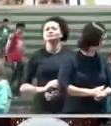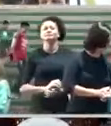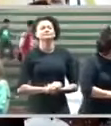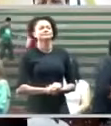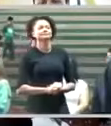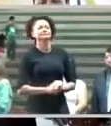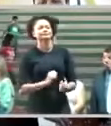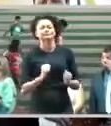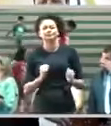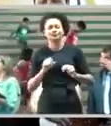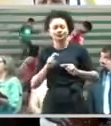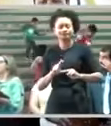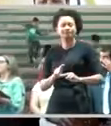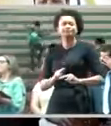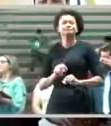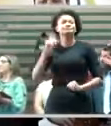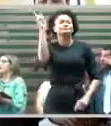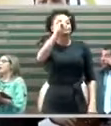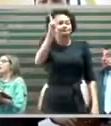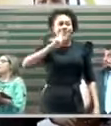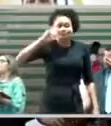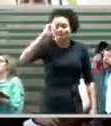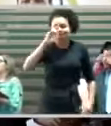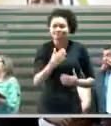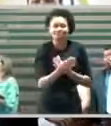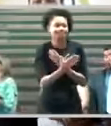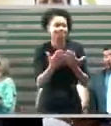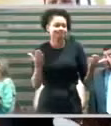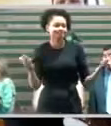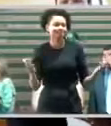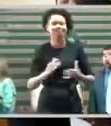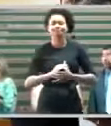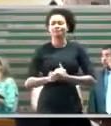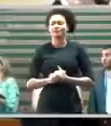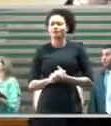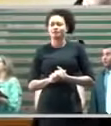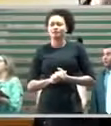Queridos, quero saudar a todos com a paz do Senhor.